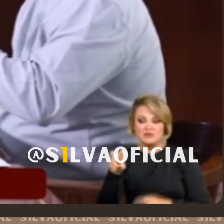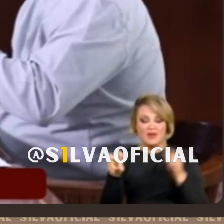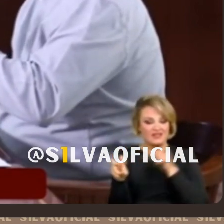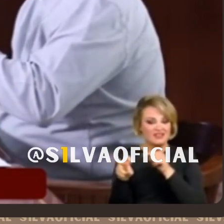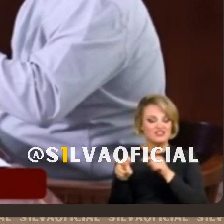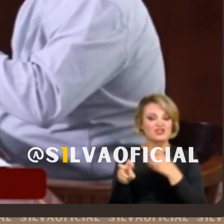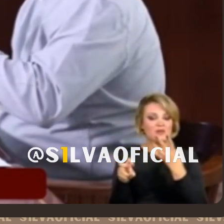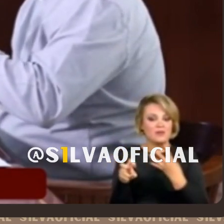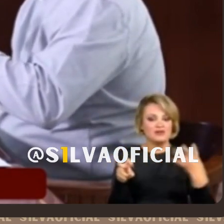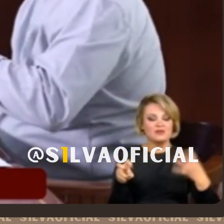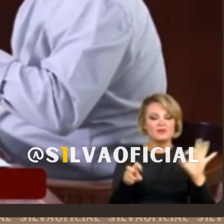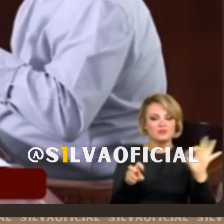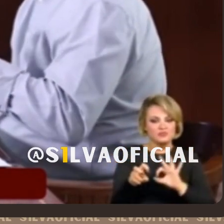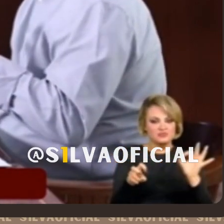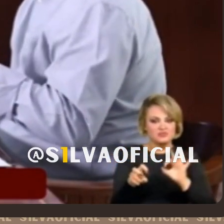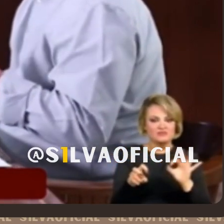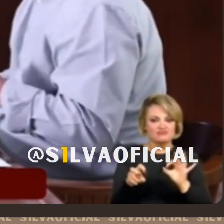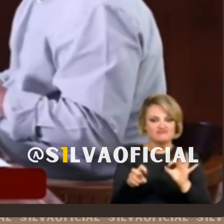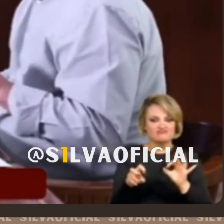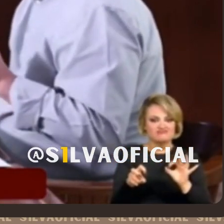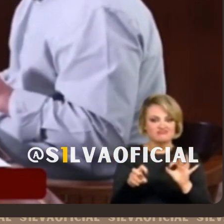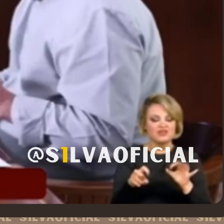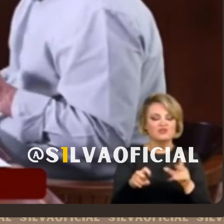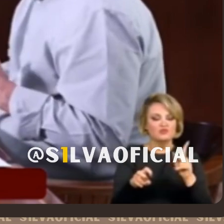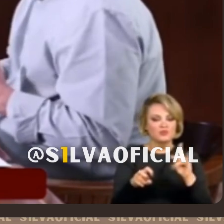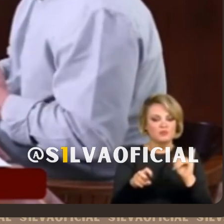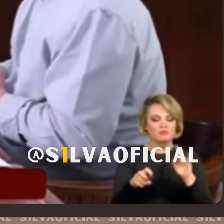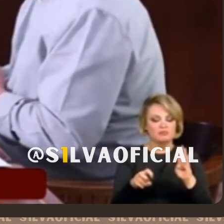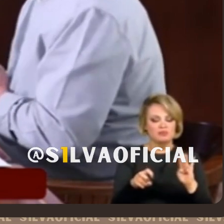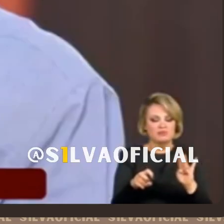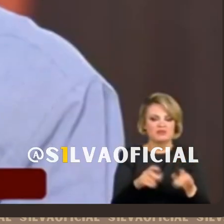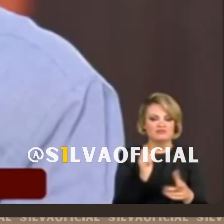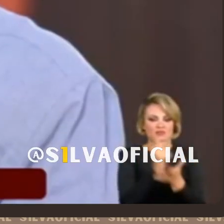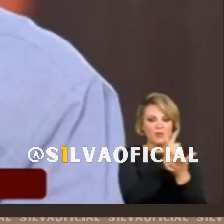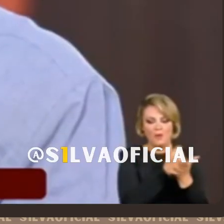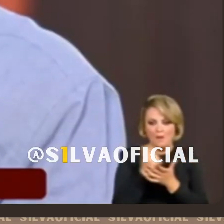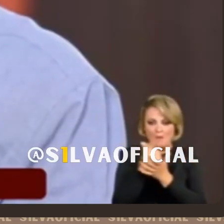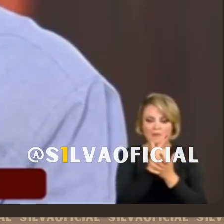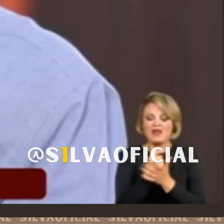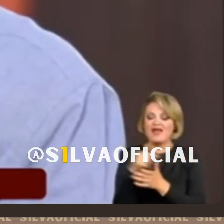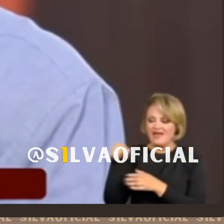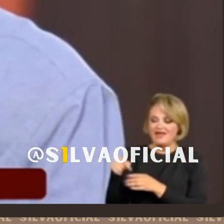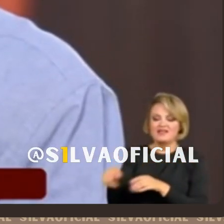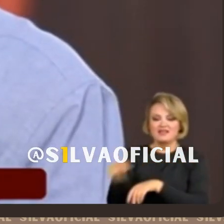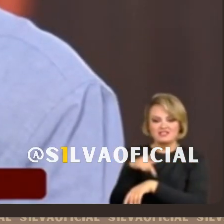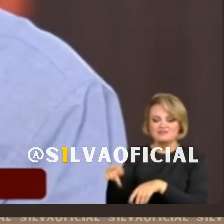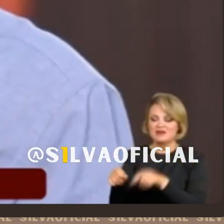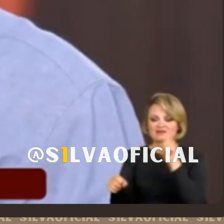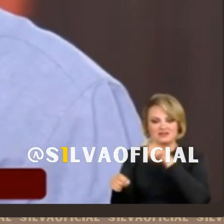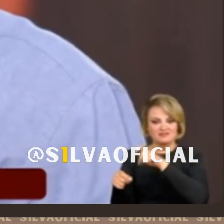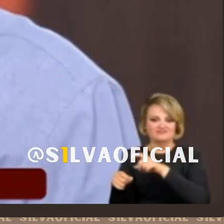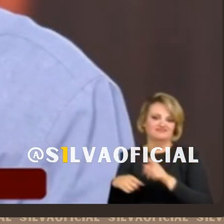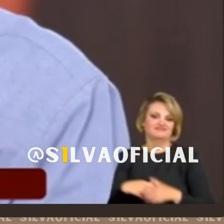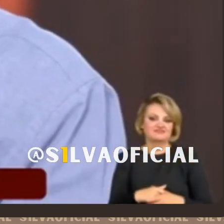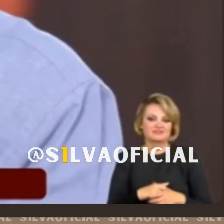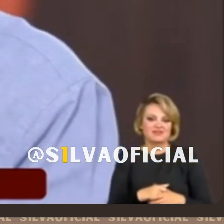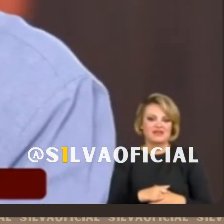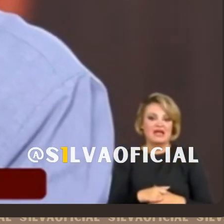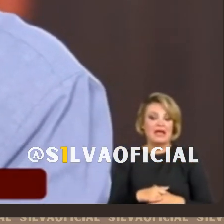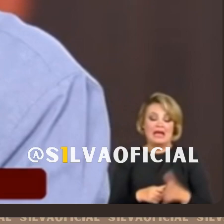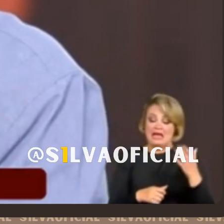poder de compra, da paridade de compra, e os BRICS tinha só 16%. Sim.